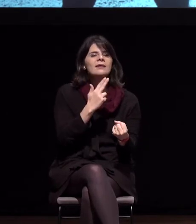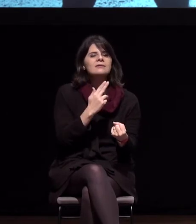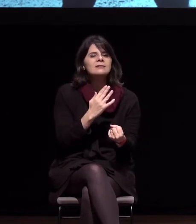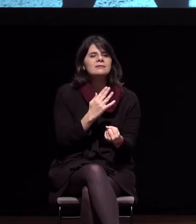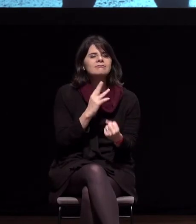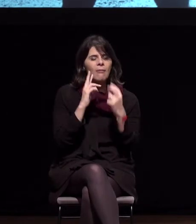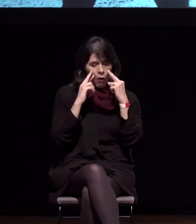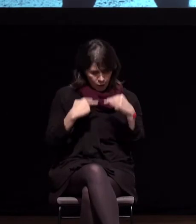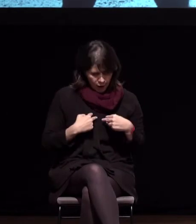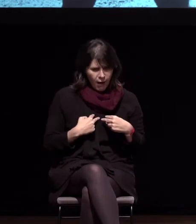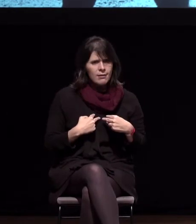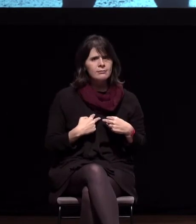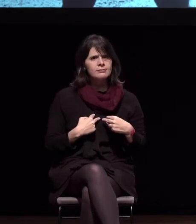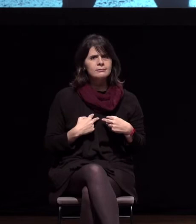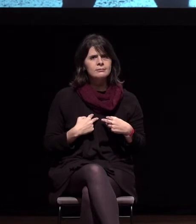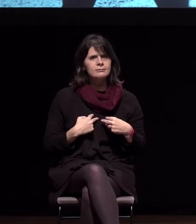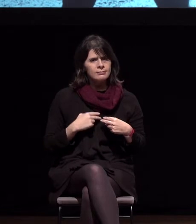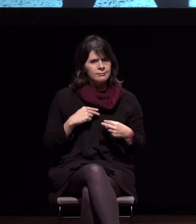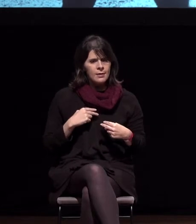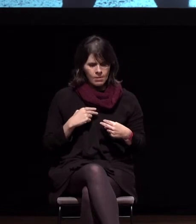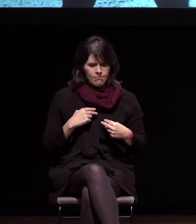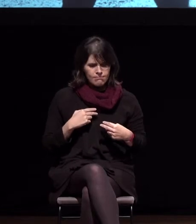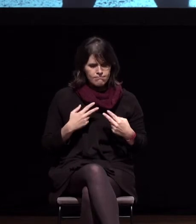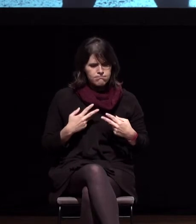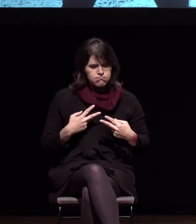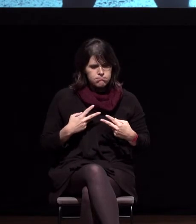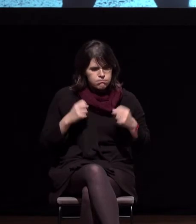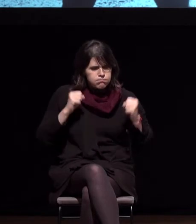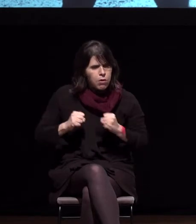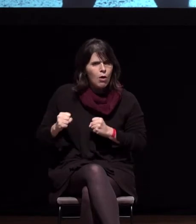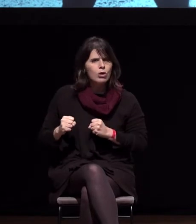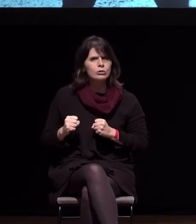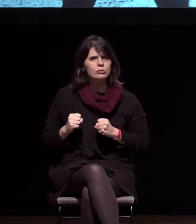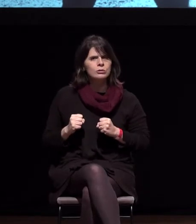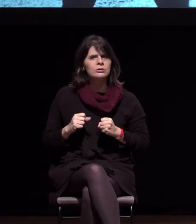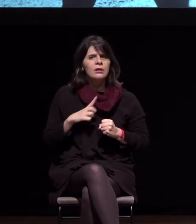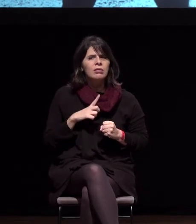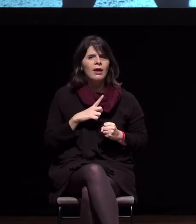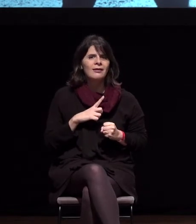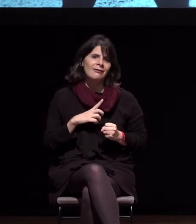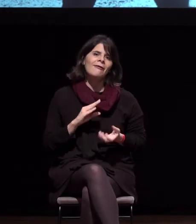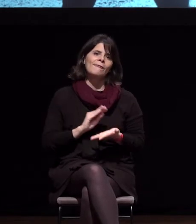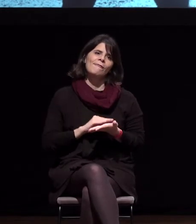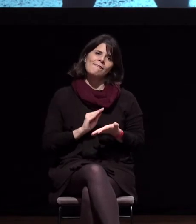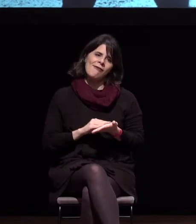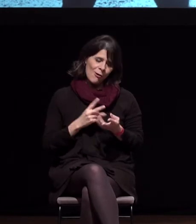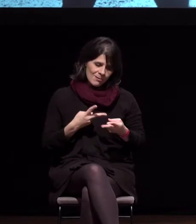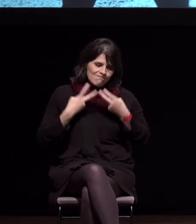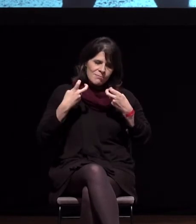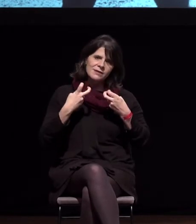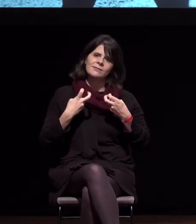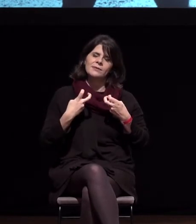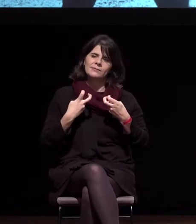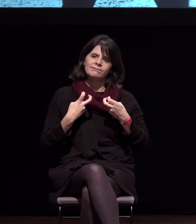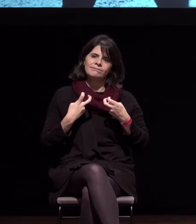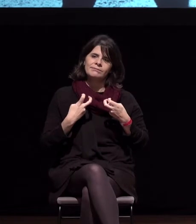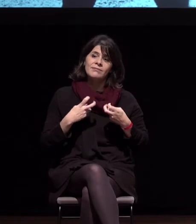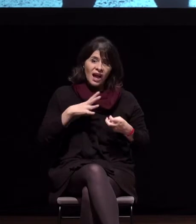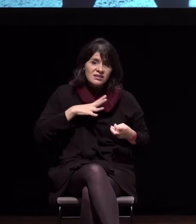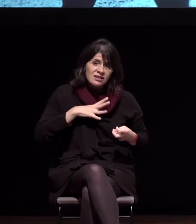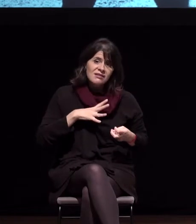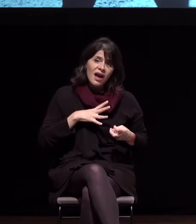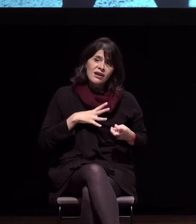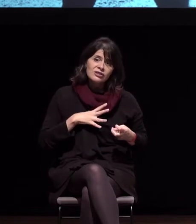conhecimento e saber que nós somos da cidade, nós somos a cidade. Ela também nos pertence. Para as